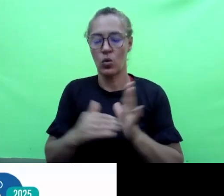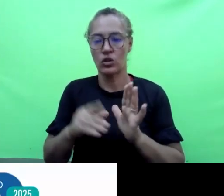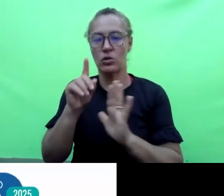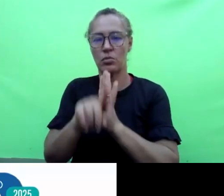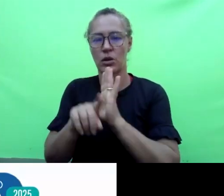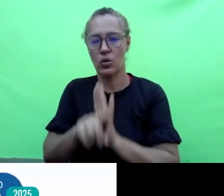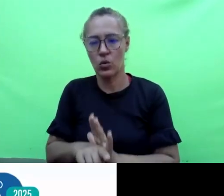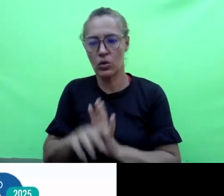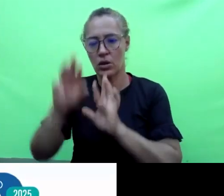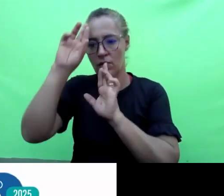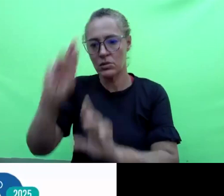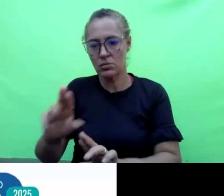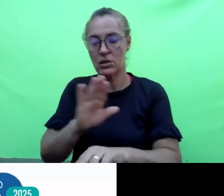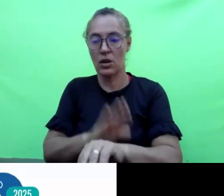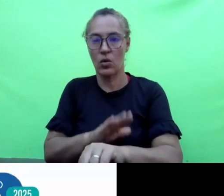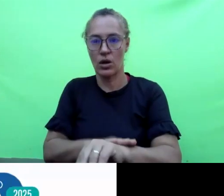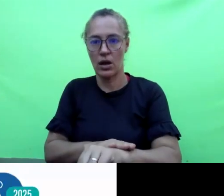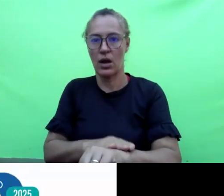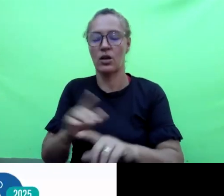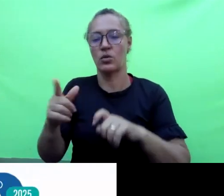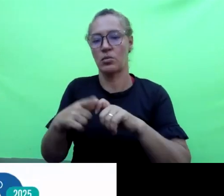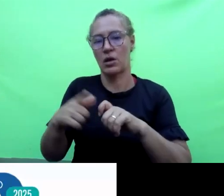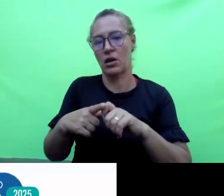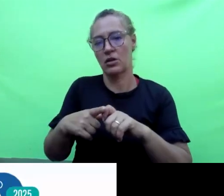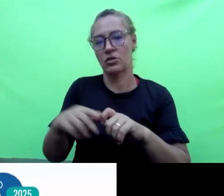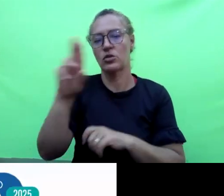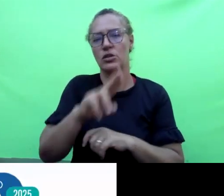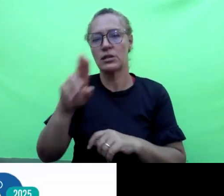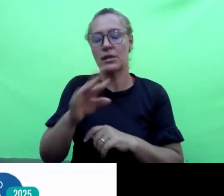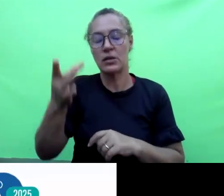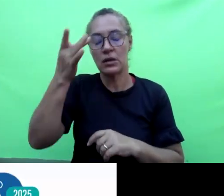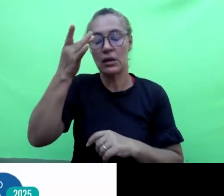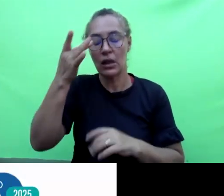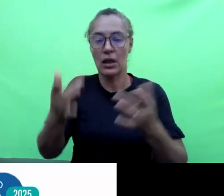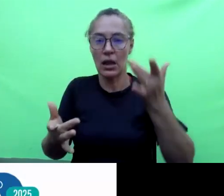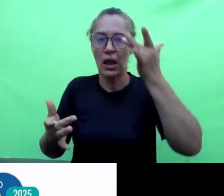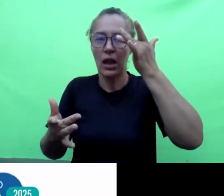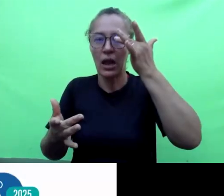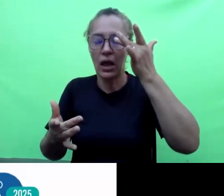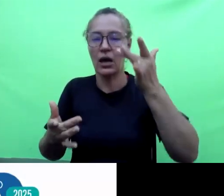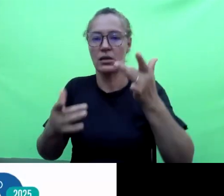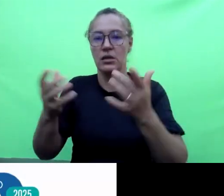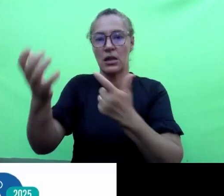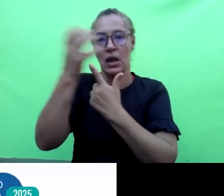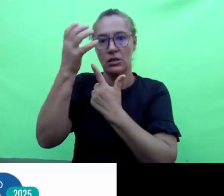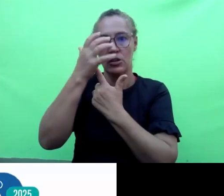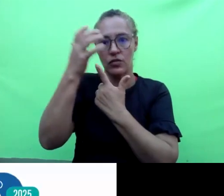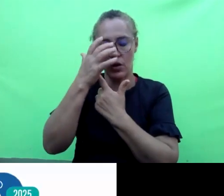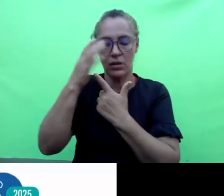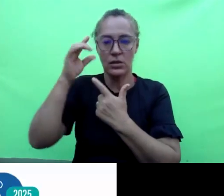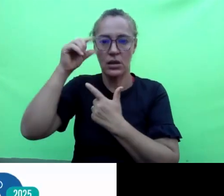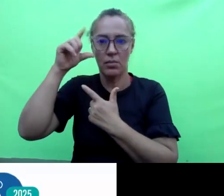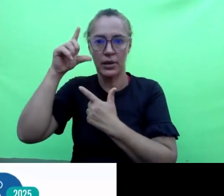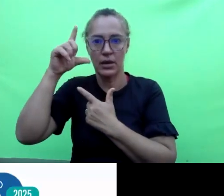aqui do profissional. A utilização de lentes de contato possui alguma influência na pressão ocular? Pergunta